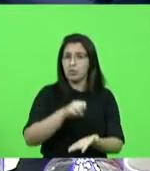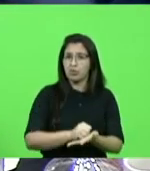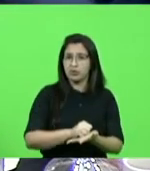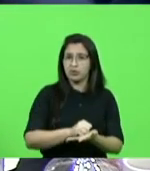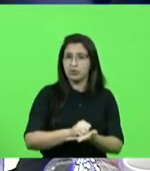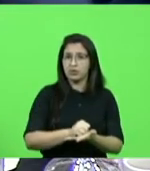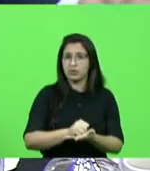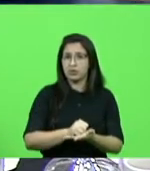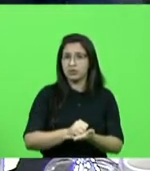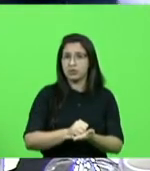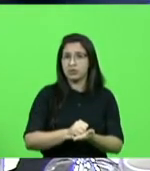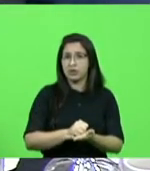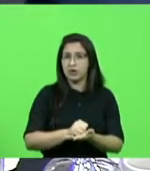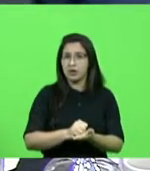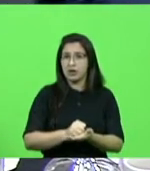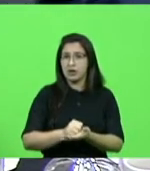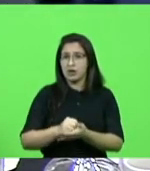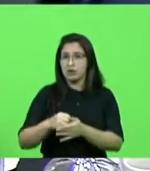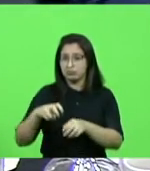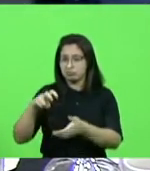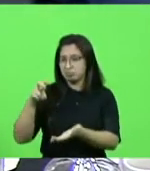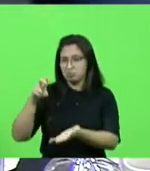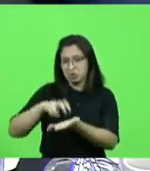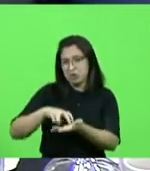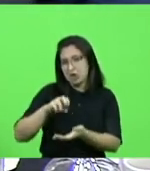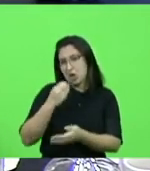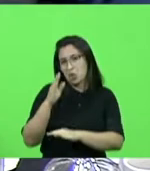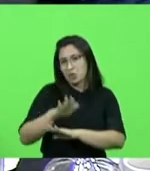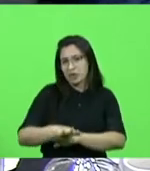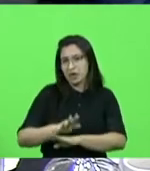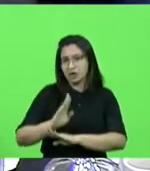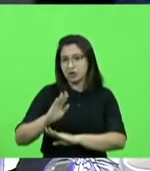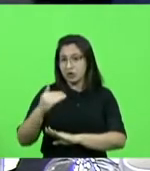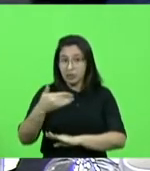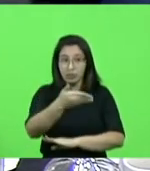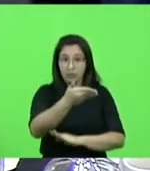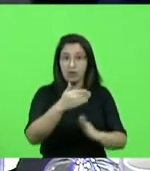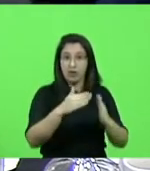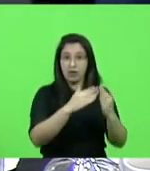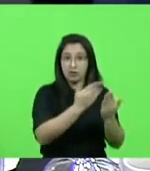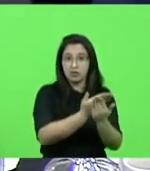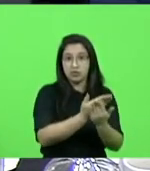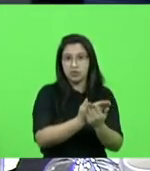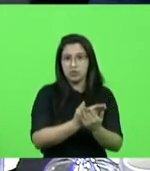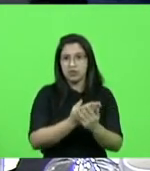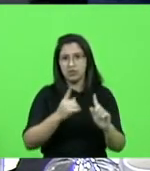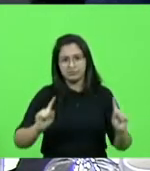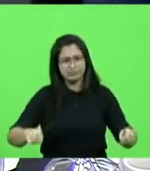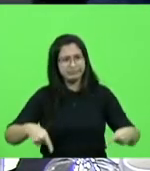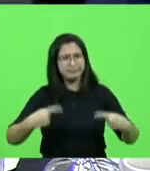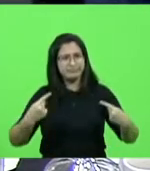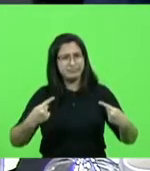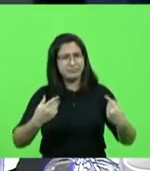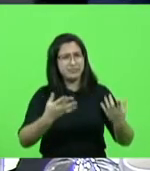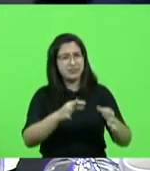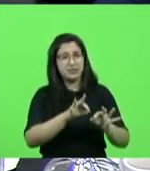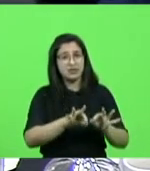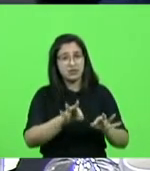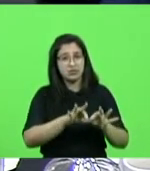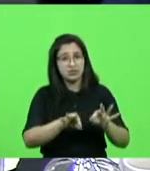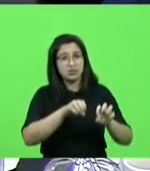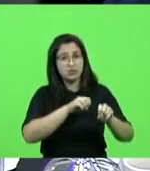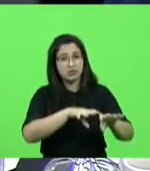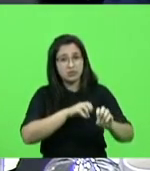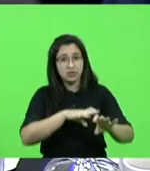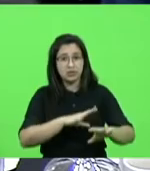e no outro manda para a escola? É uma coisa descabida fazer disputa com uma instituição